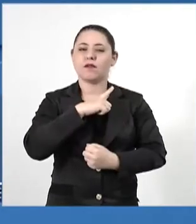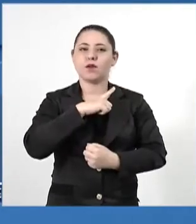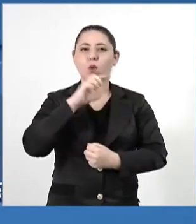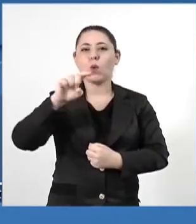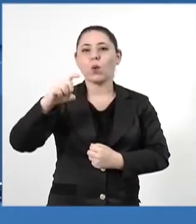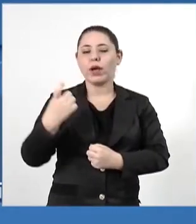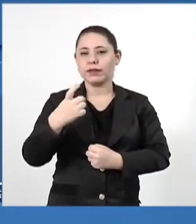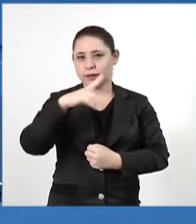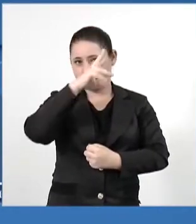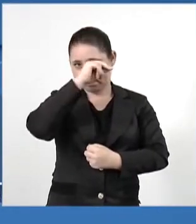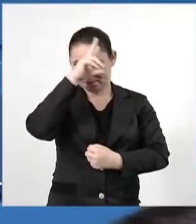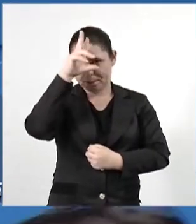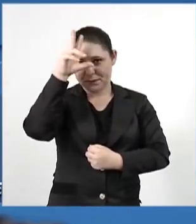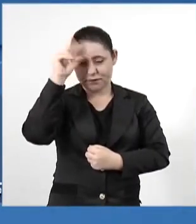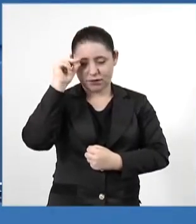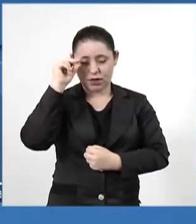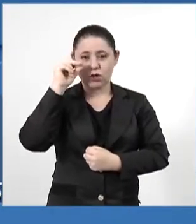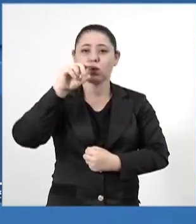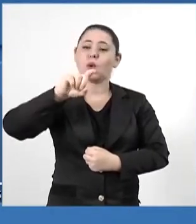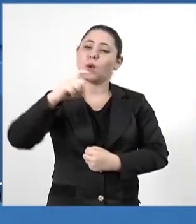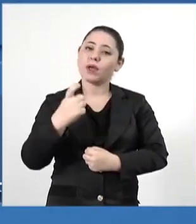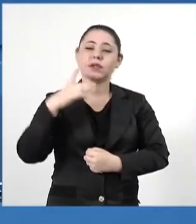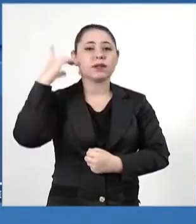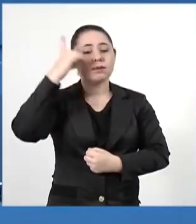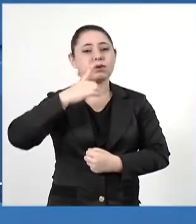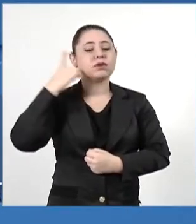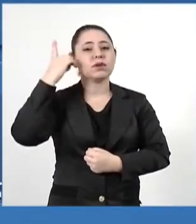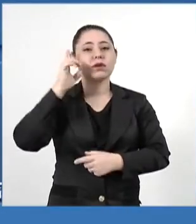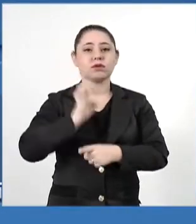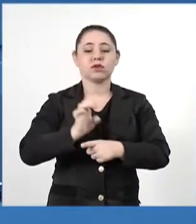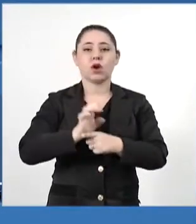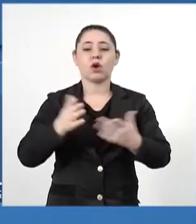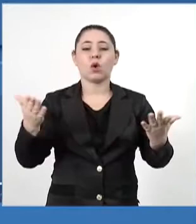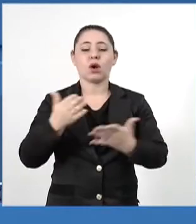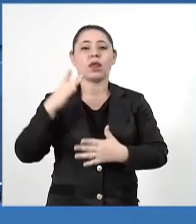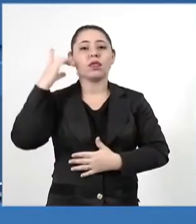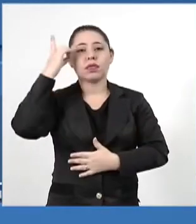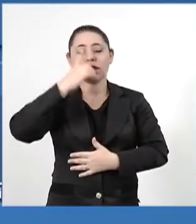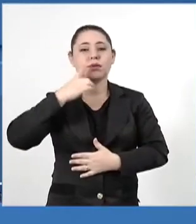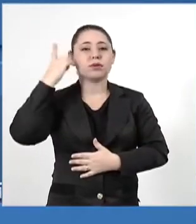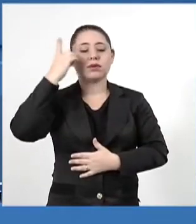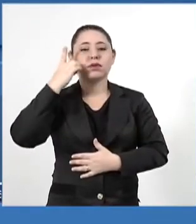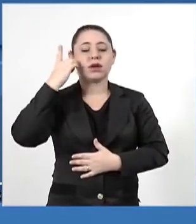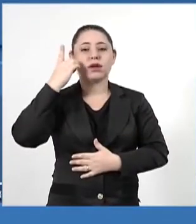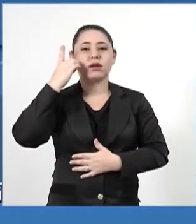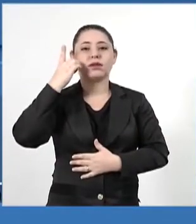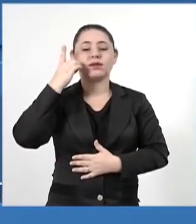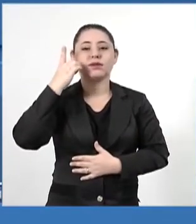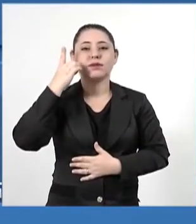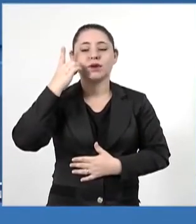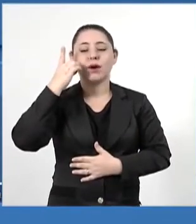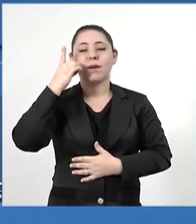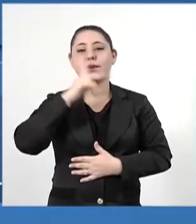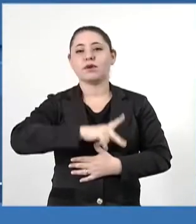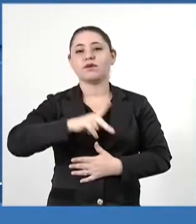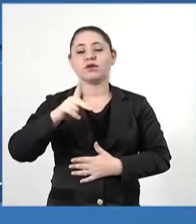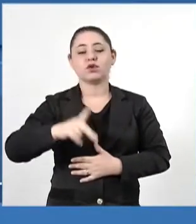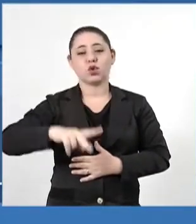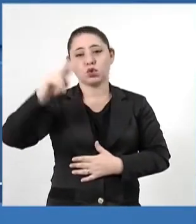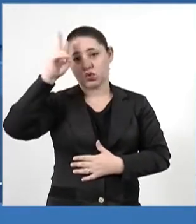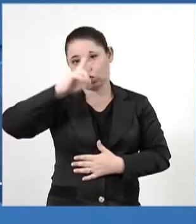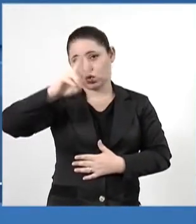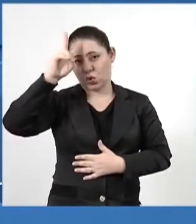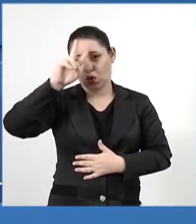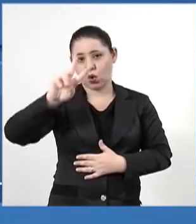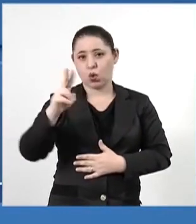da capital, ex-deputado federal e atual deputado estadual, que é o nosso querido professor de História, Wilson Santos, que